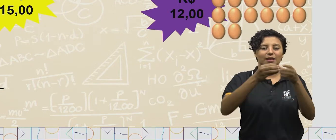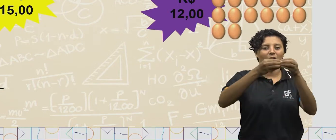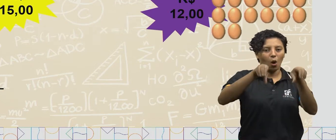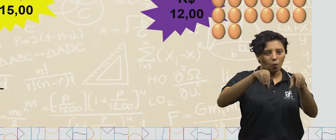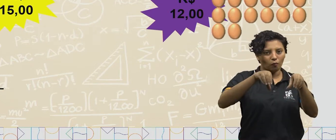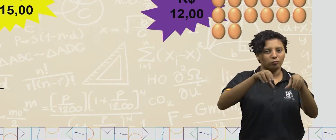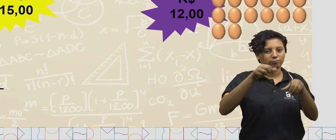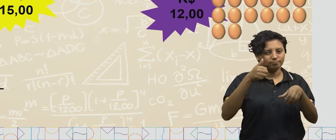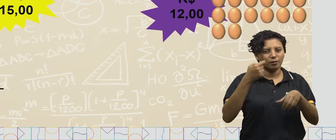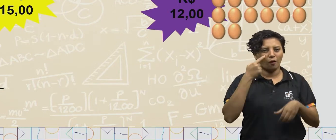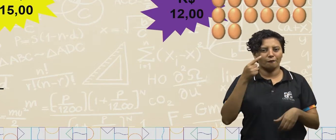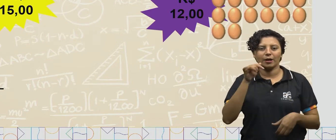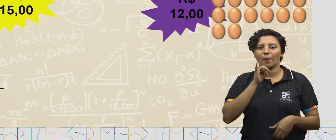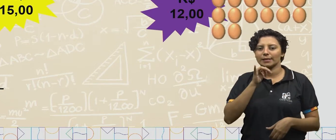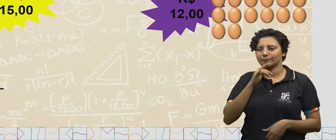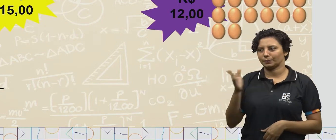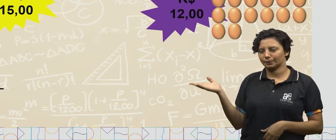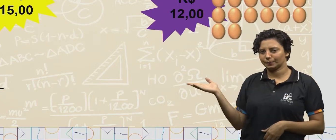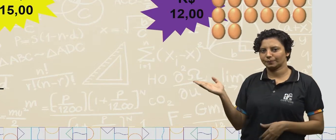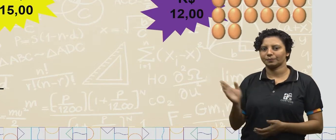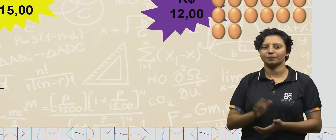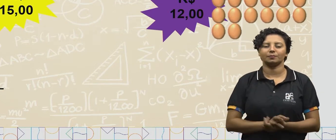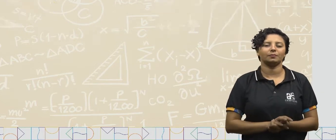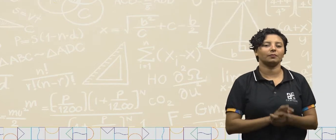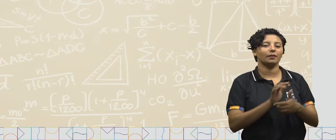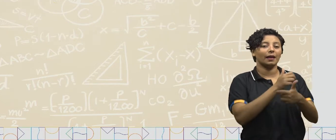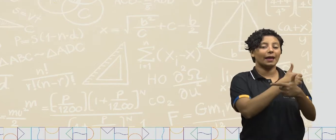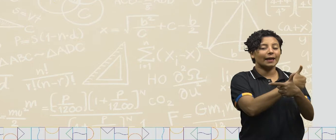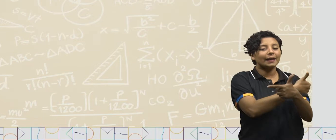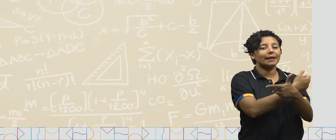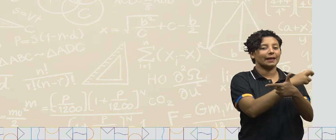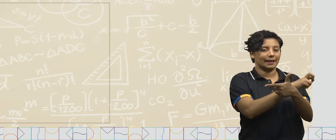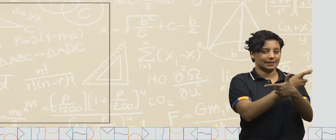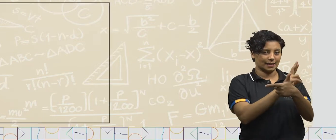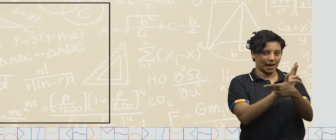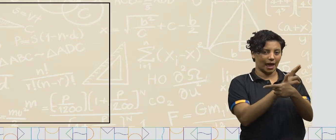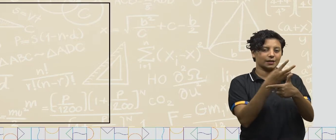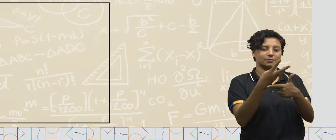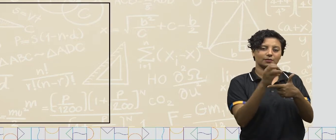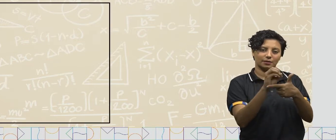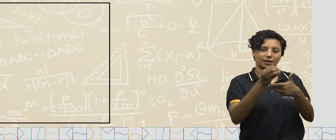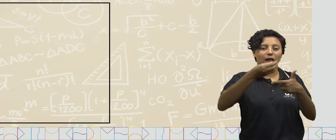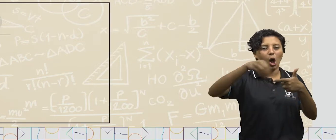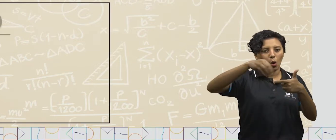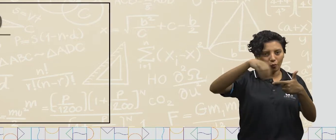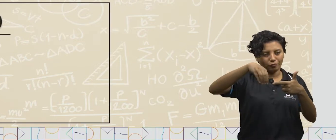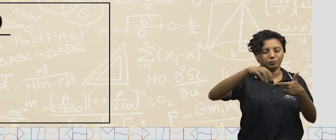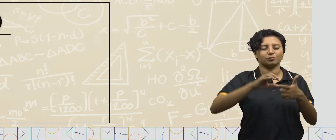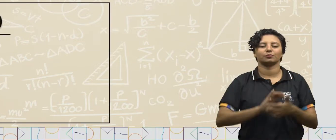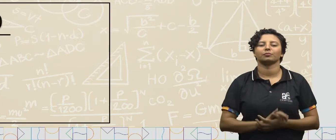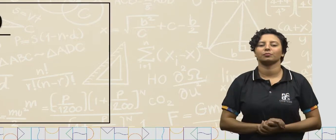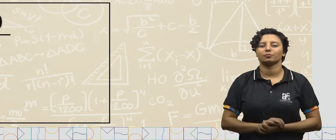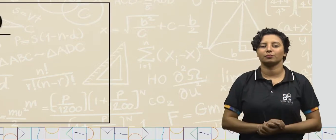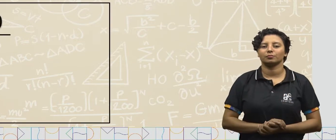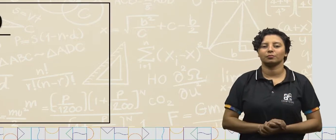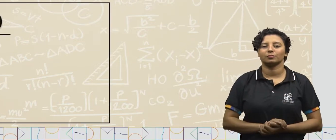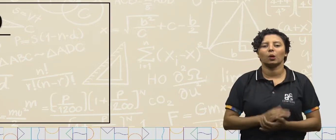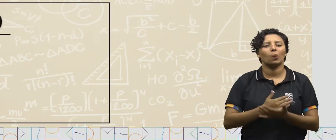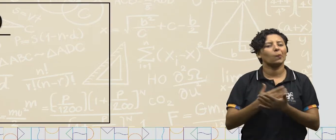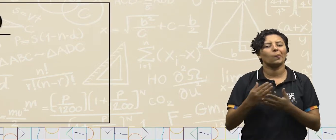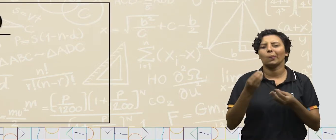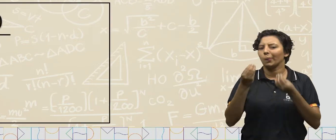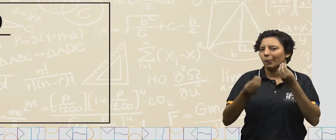ovos. Vamos começar com R$15 divididos por 30.